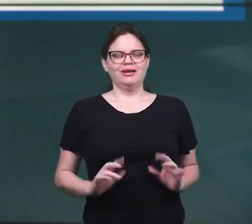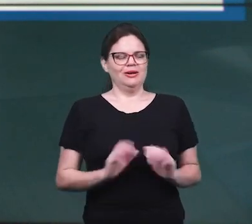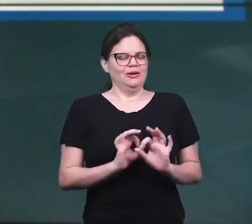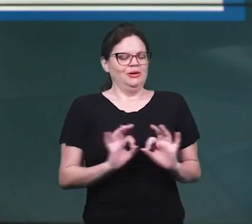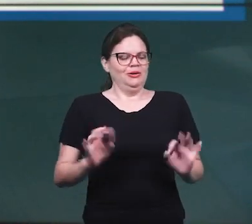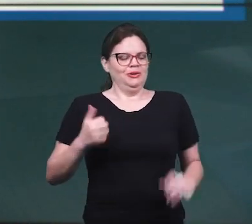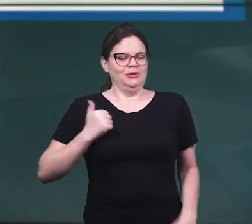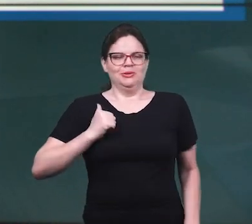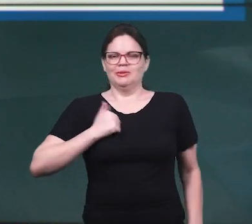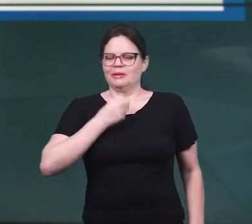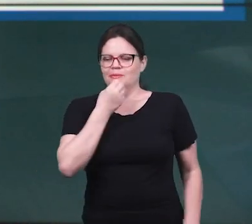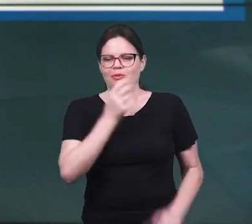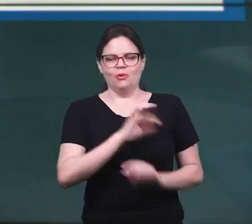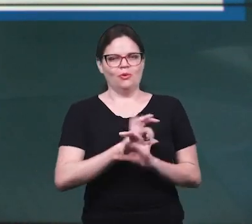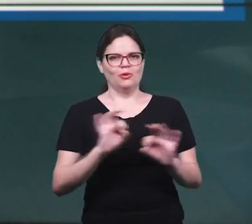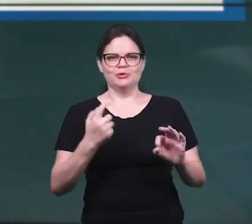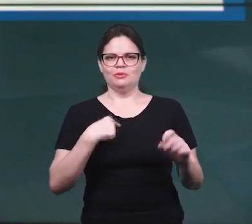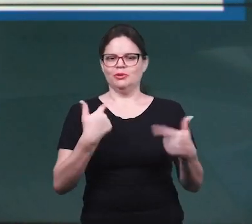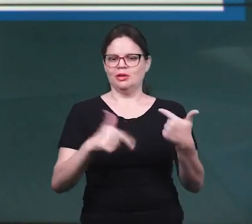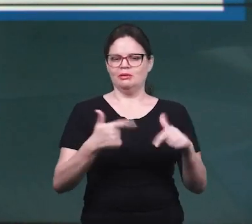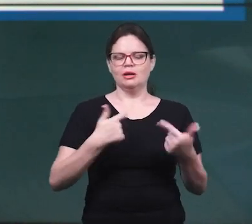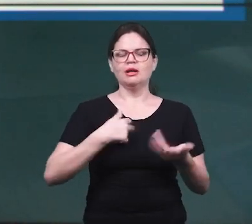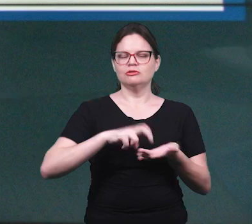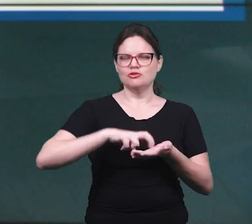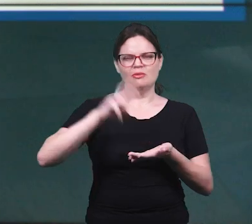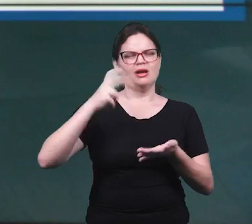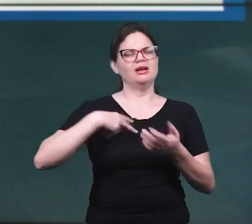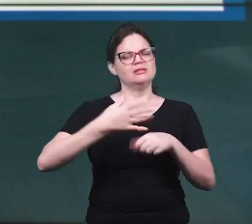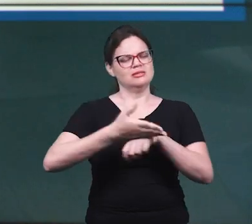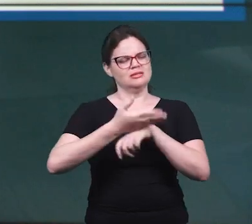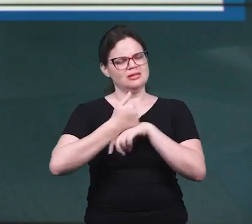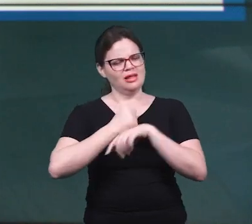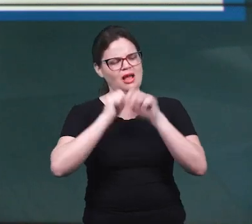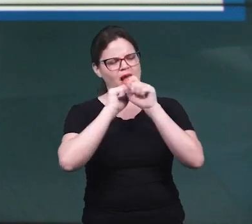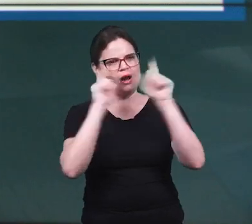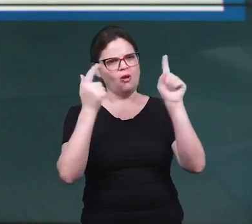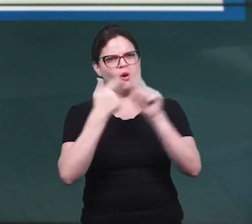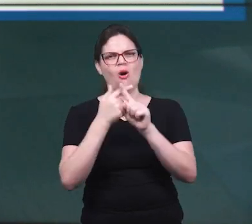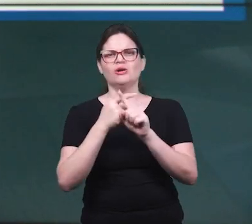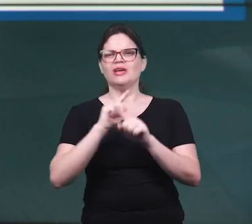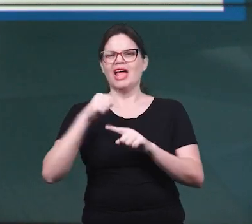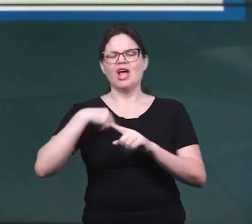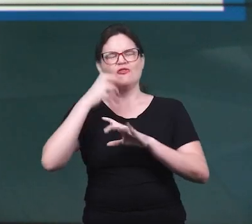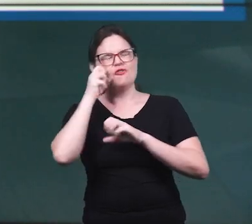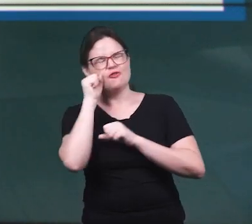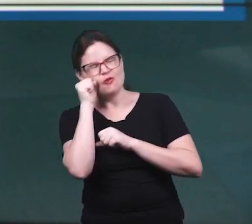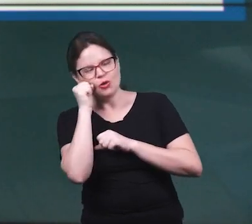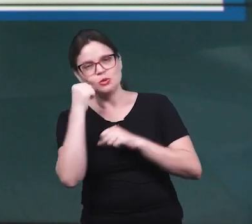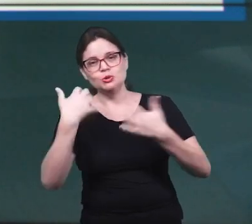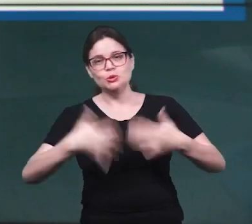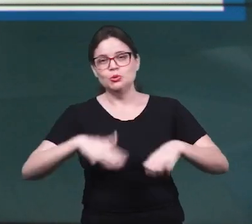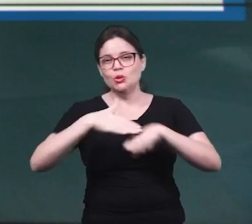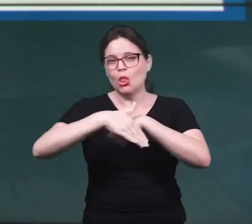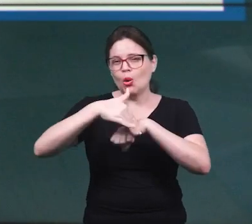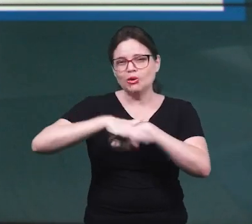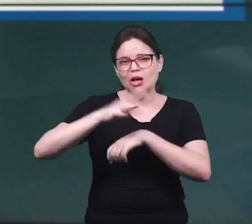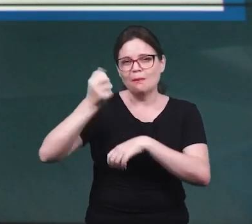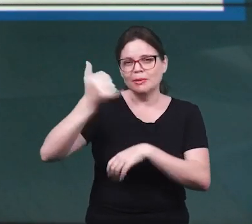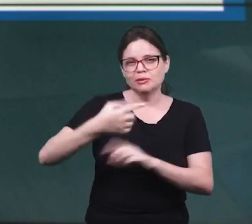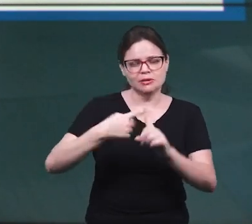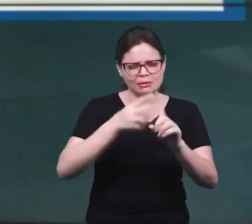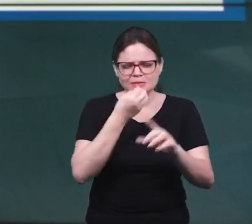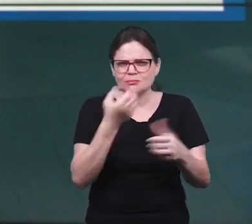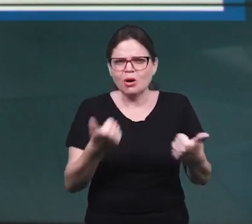a pena trabalhar. Estou acordando cedo, dormindo tarde, mas está muito bom. Aí você